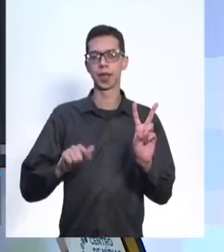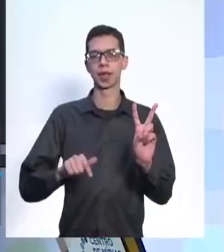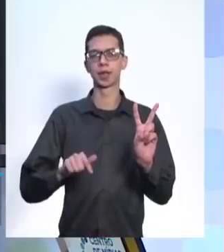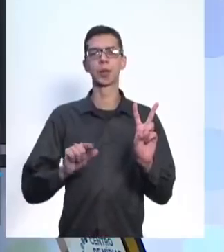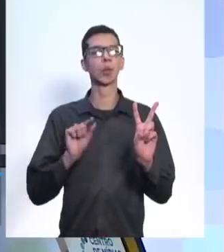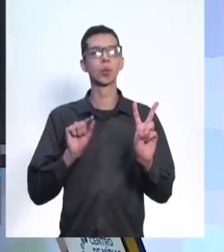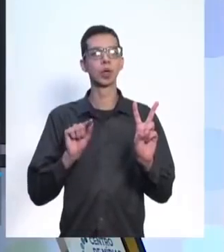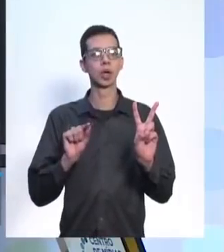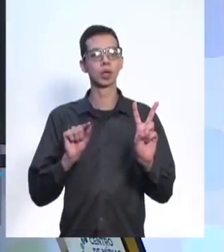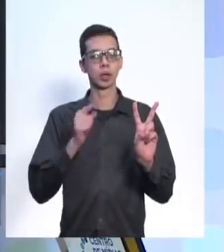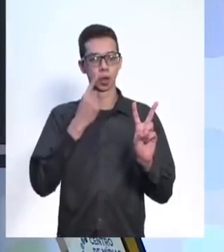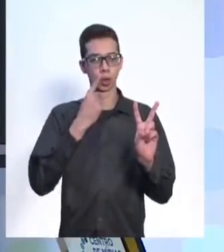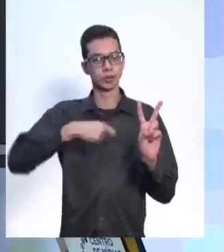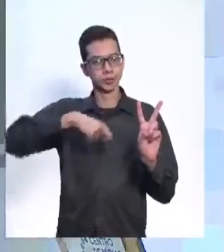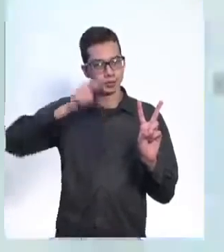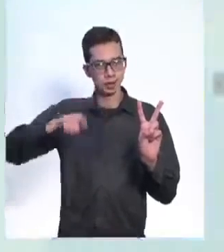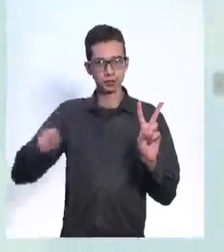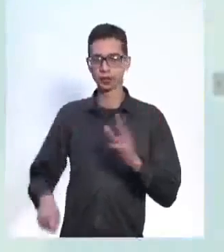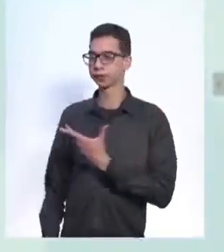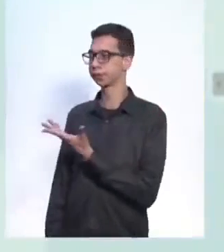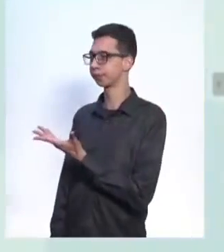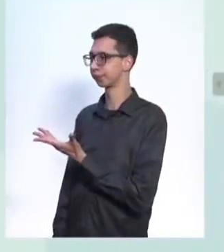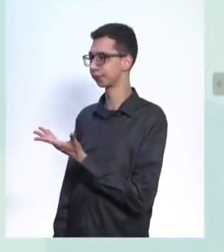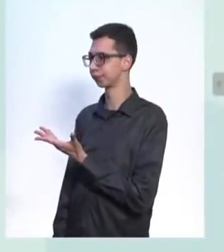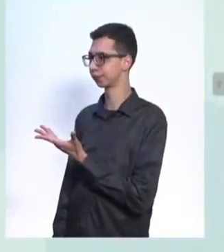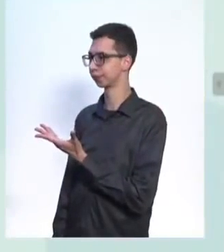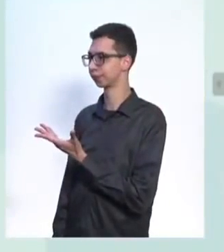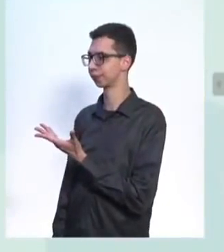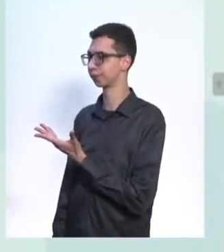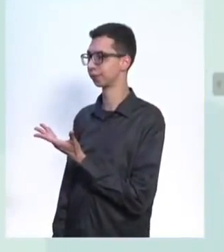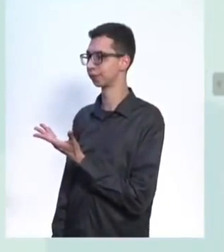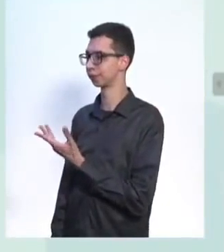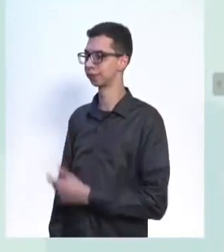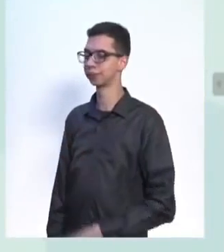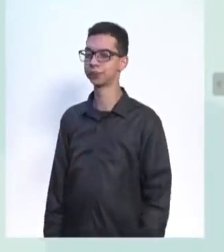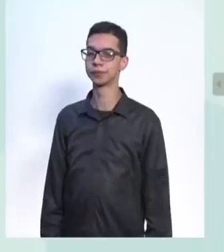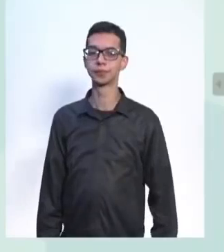aqui, ponto de mínimo.